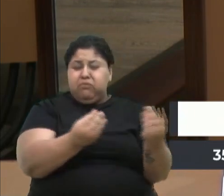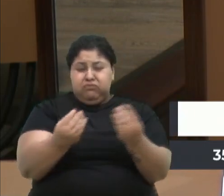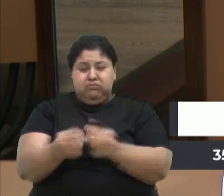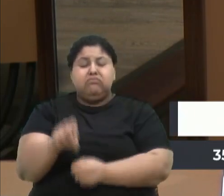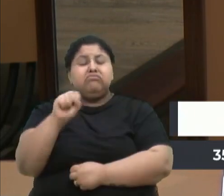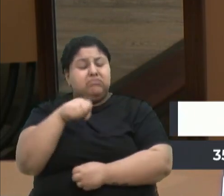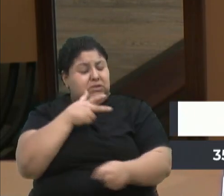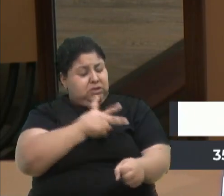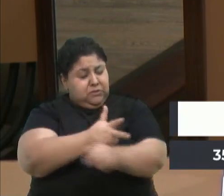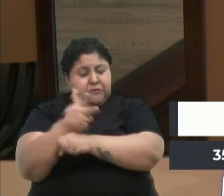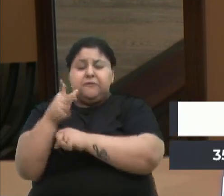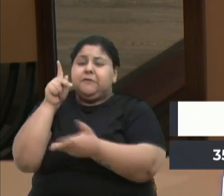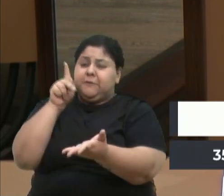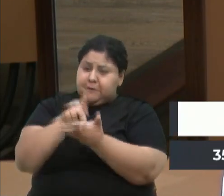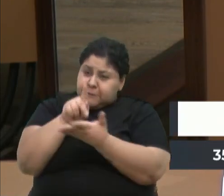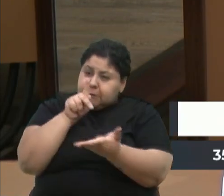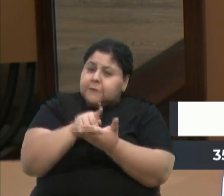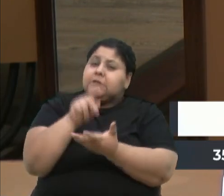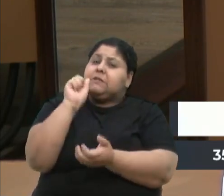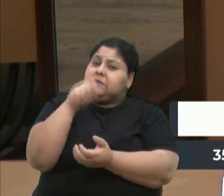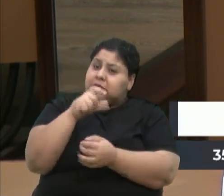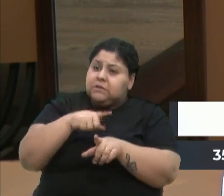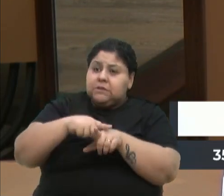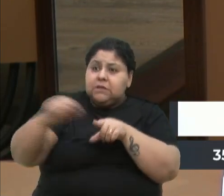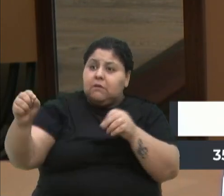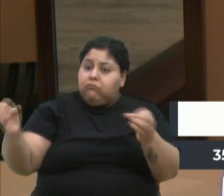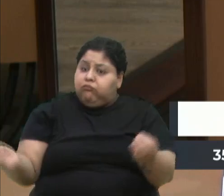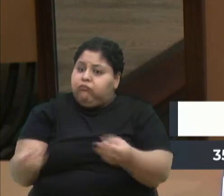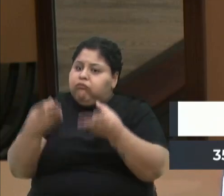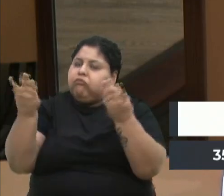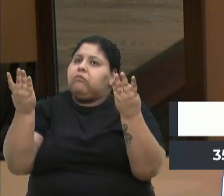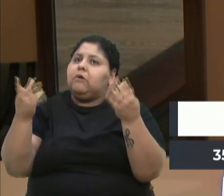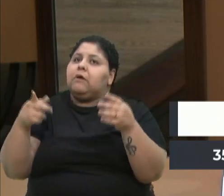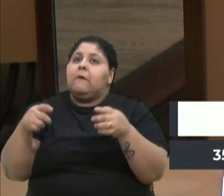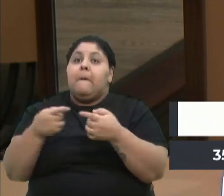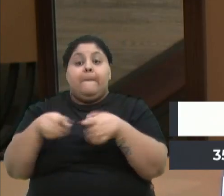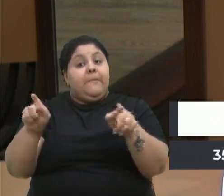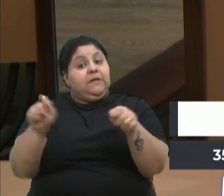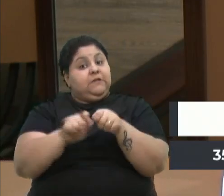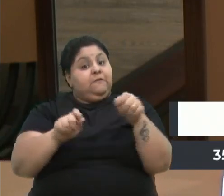verdadeiro, ele esteve saindo, esteve em uma festa, cumpriu com todo o seu papel